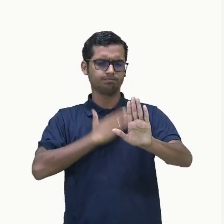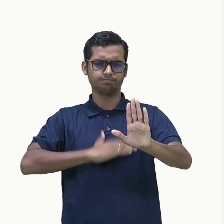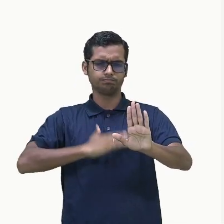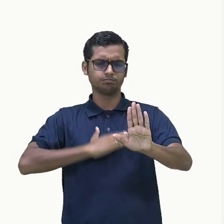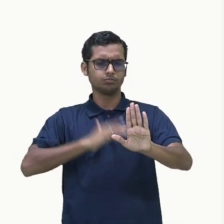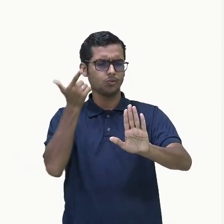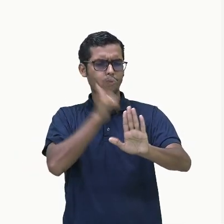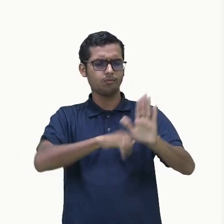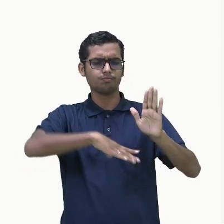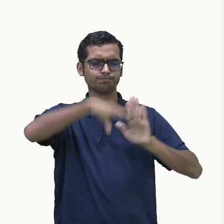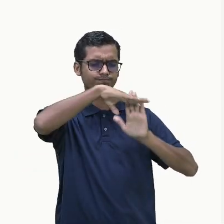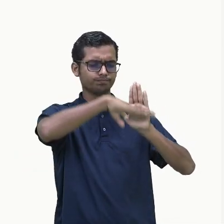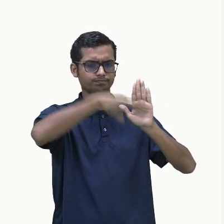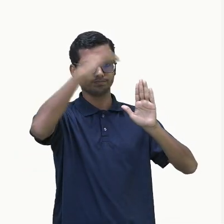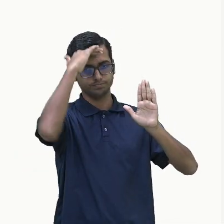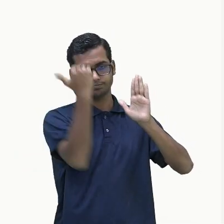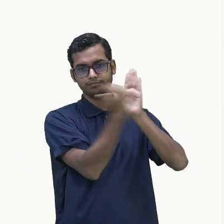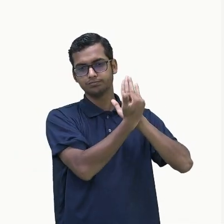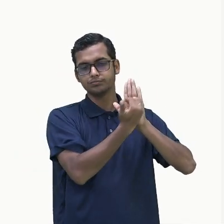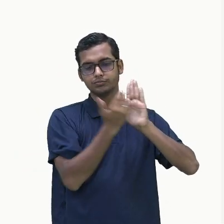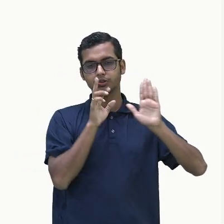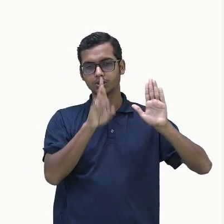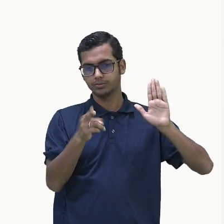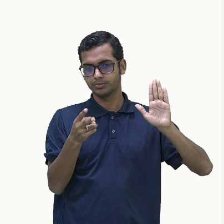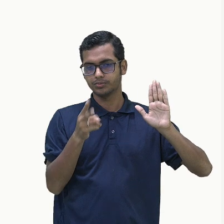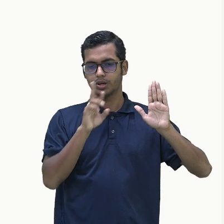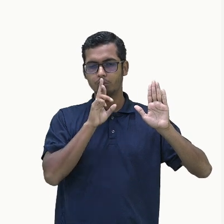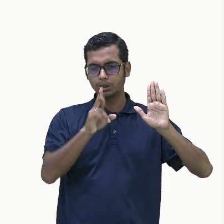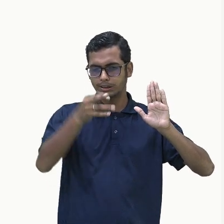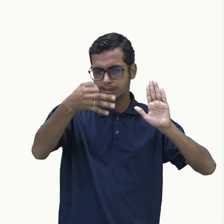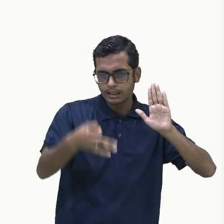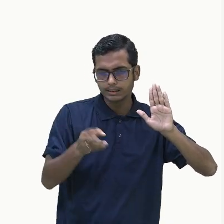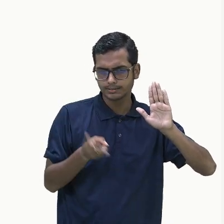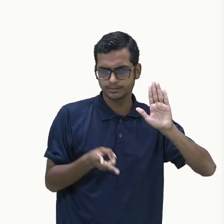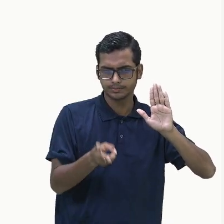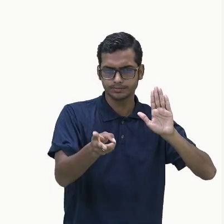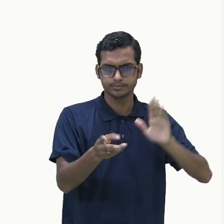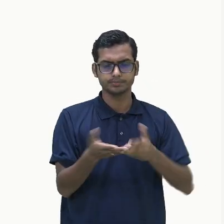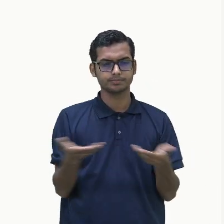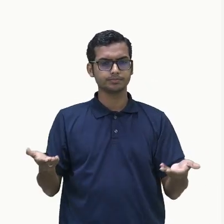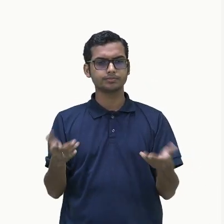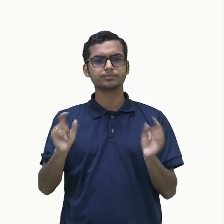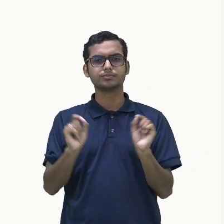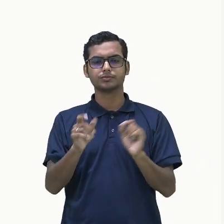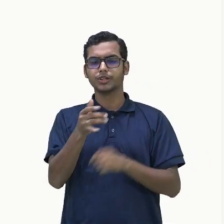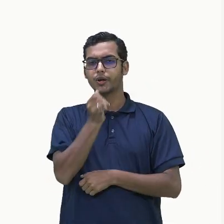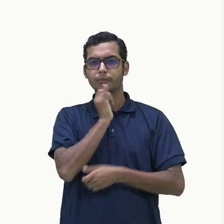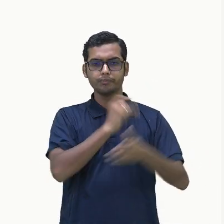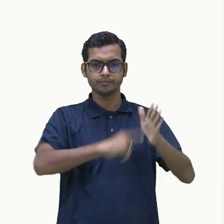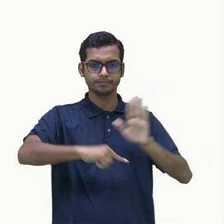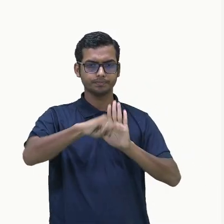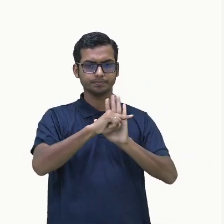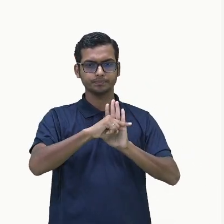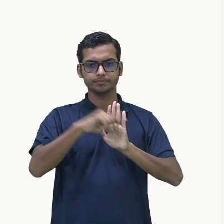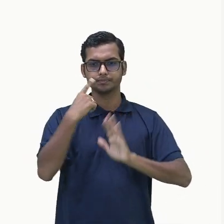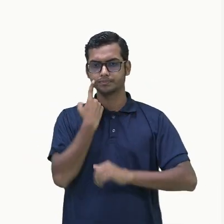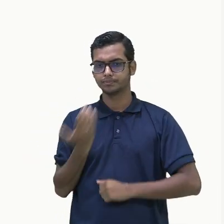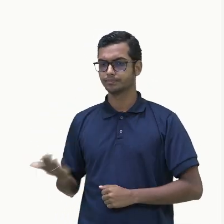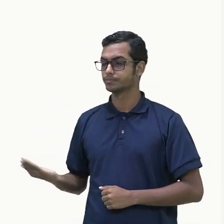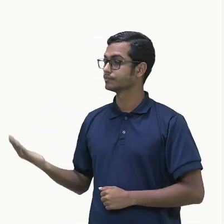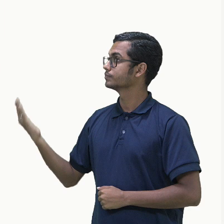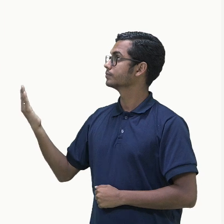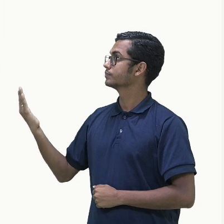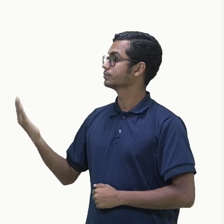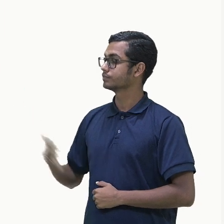mais exemplos. Aqui agora a gente tem um exemplo de subtração. Beleza? Então,